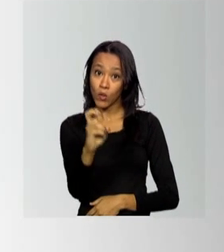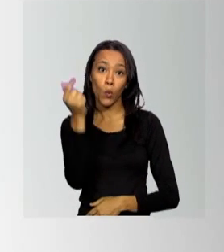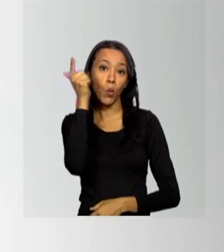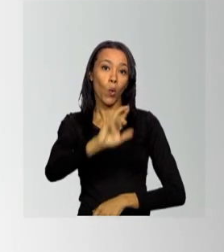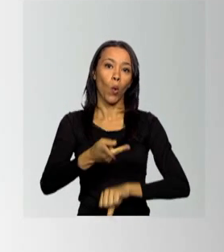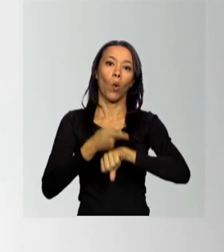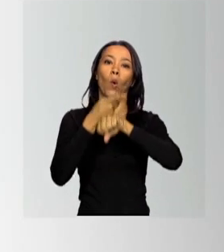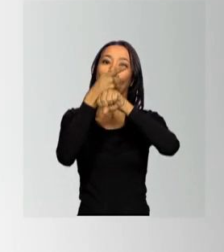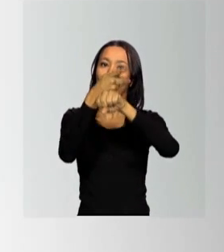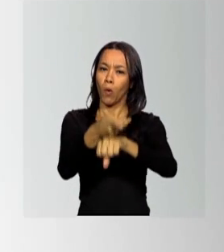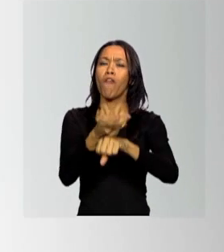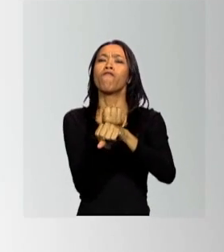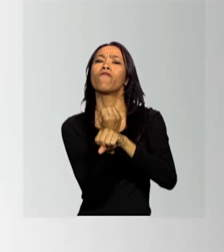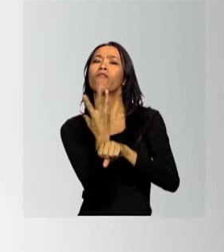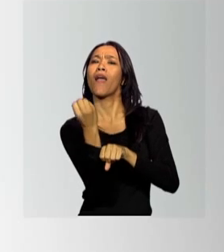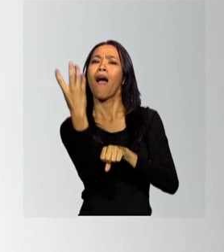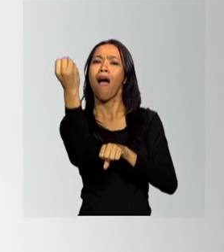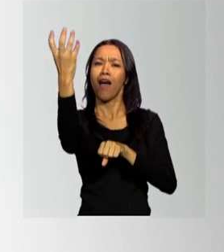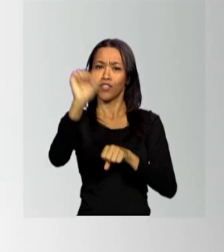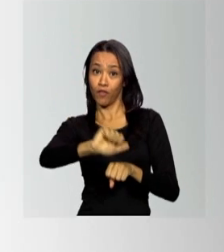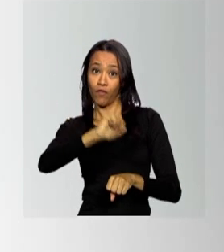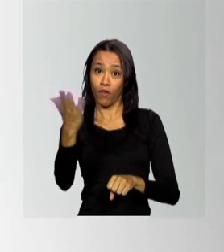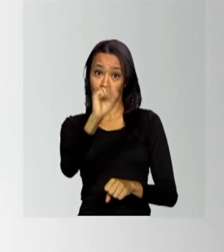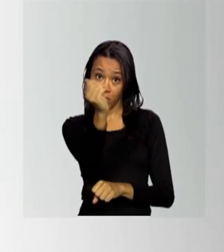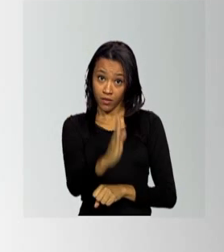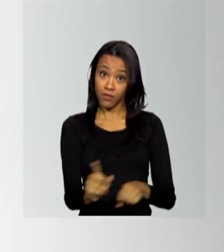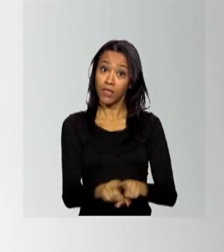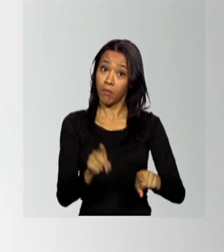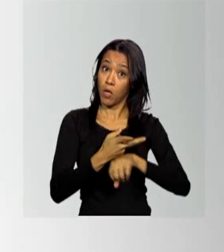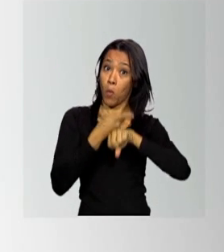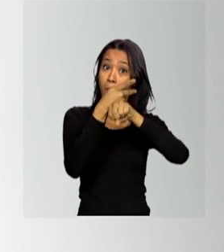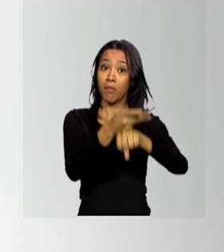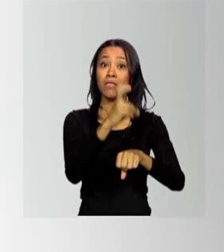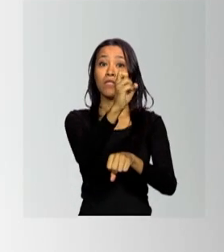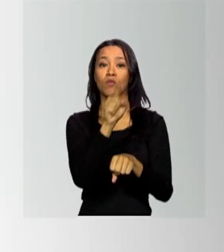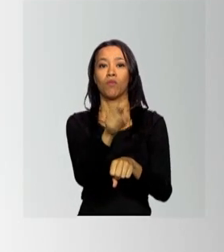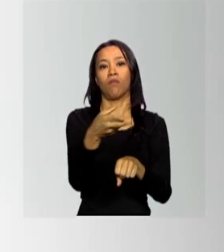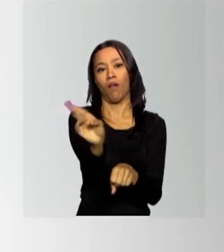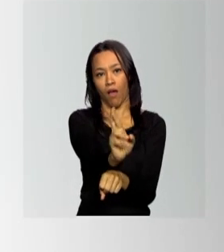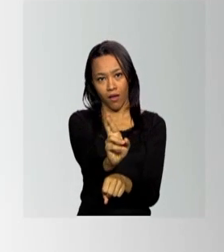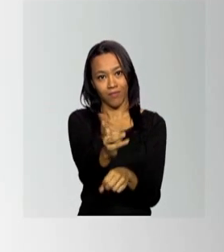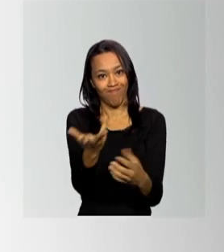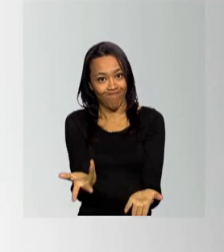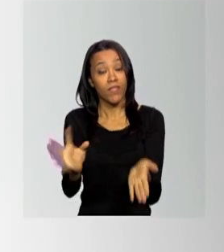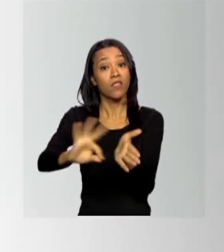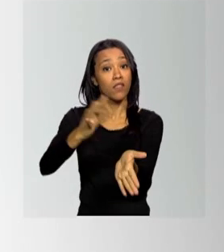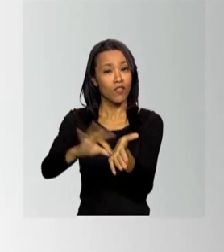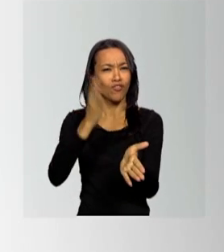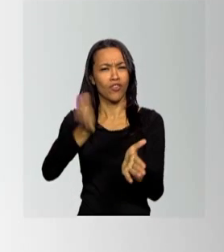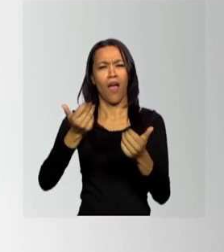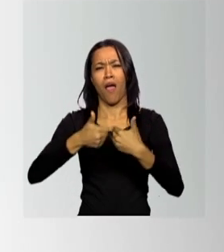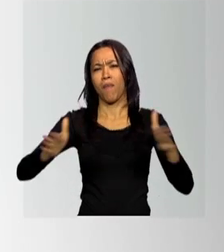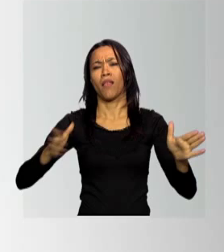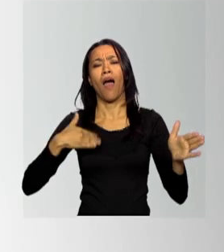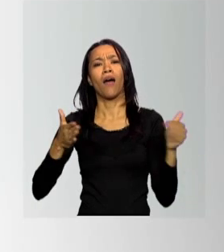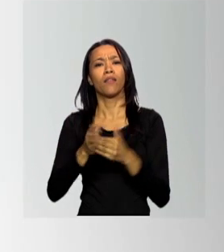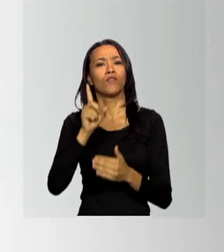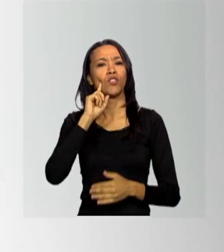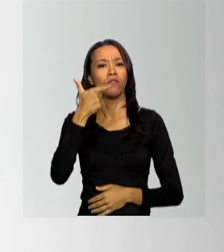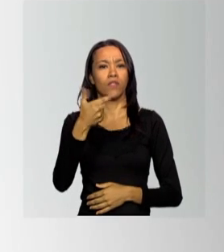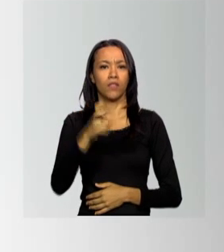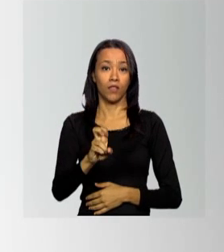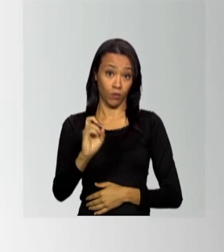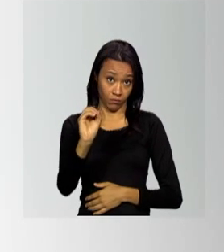nacional ganharão uma viagem internacional e um prêmio de R$ 5.000. As inscrições estão abertas até 25